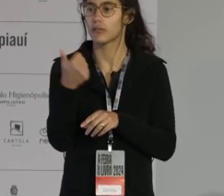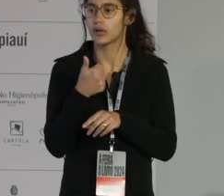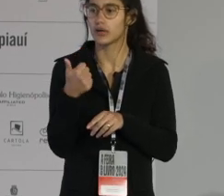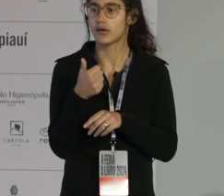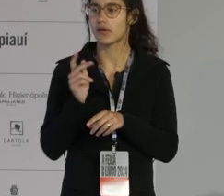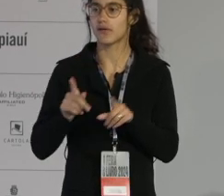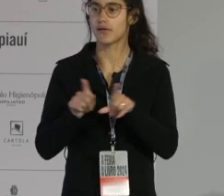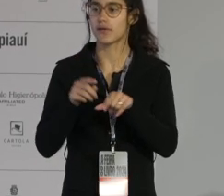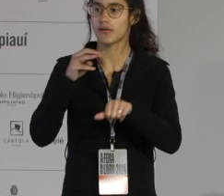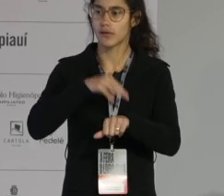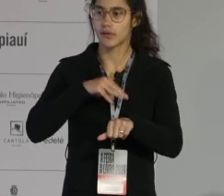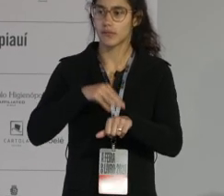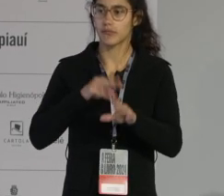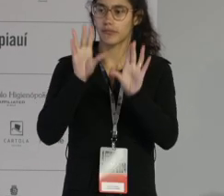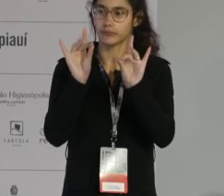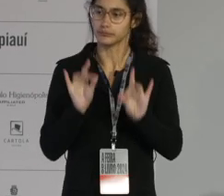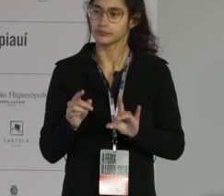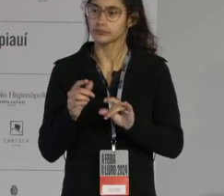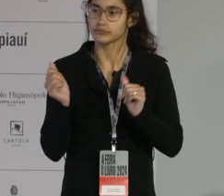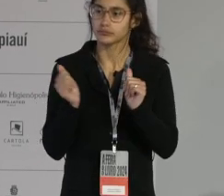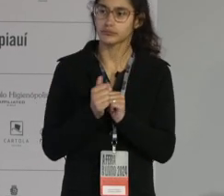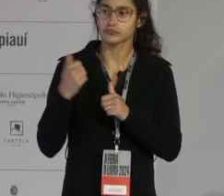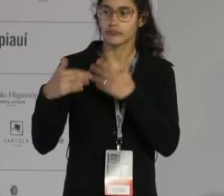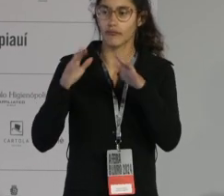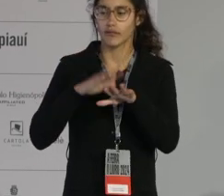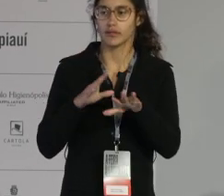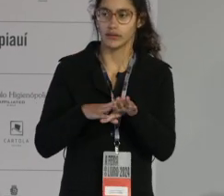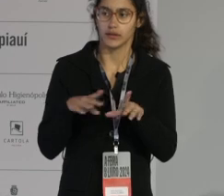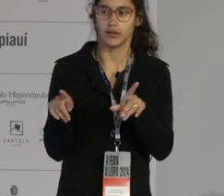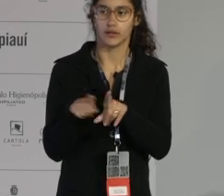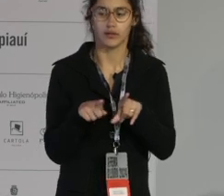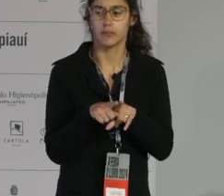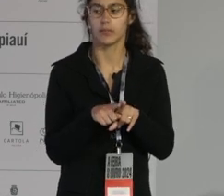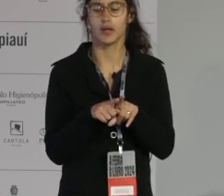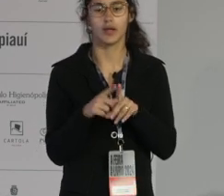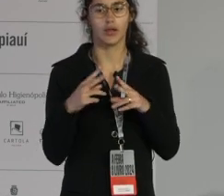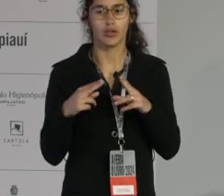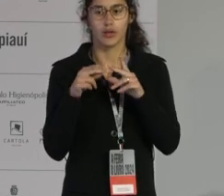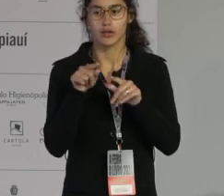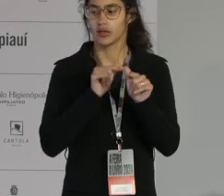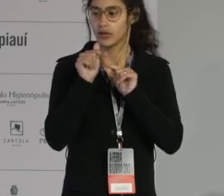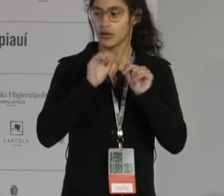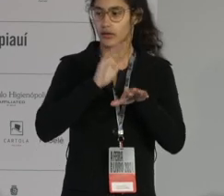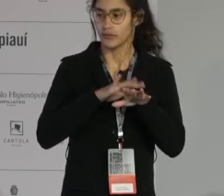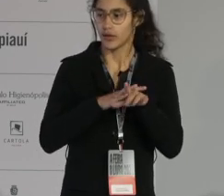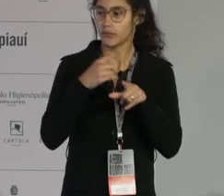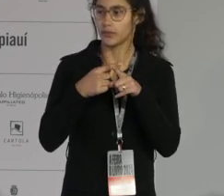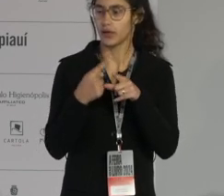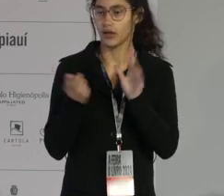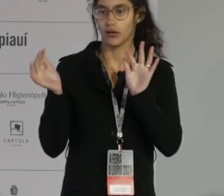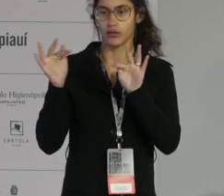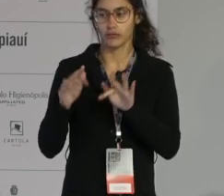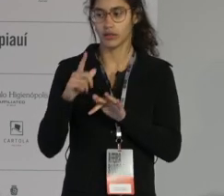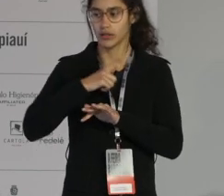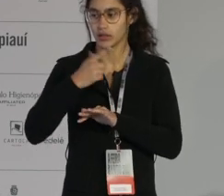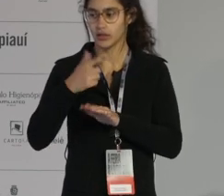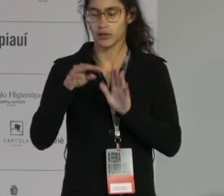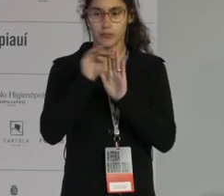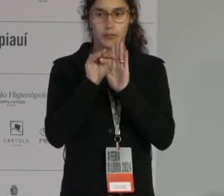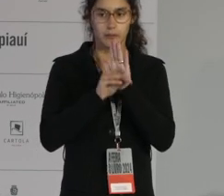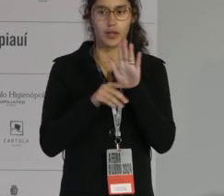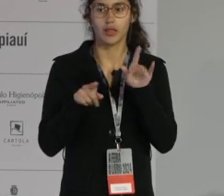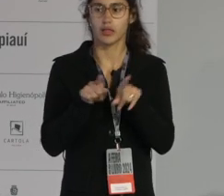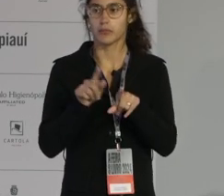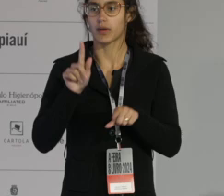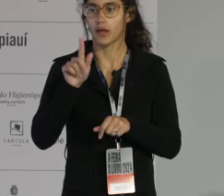É sempre um momento delicado, né, quando você está lidando com um editor para quem você traduz, porque, no final das contas, esses editores são